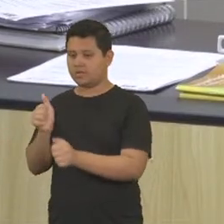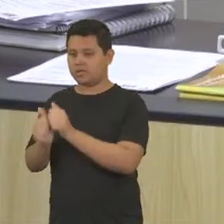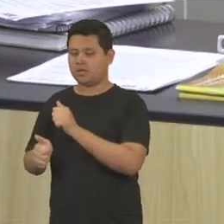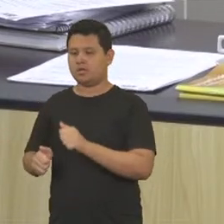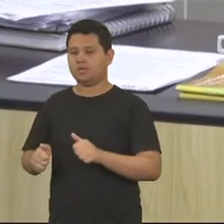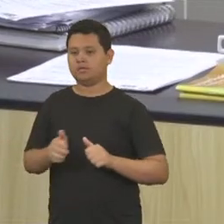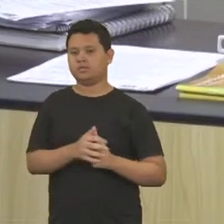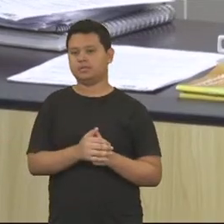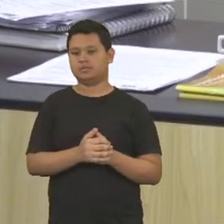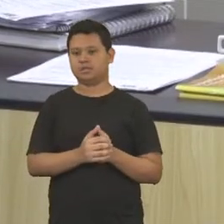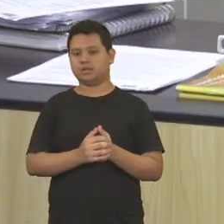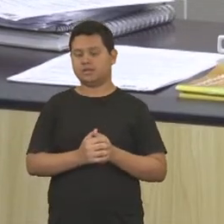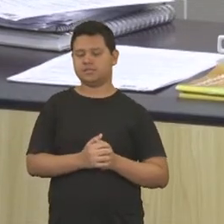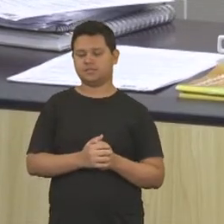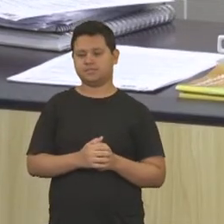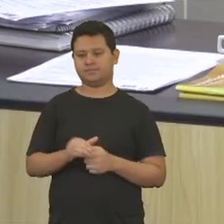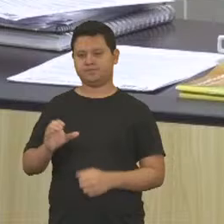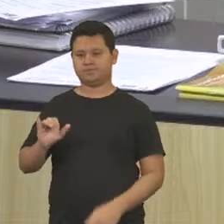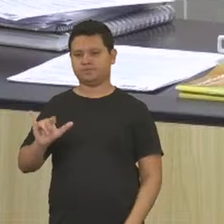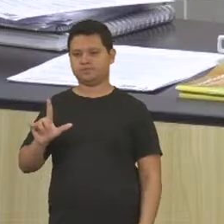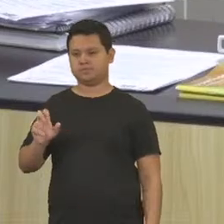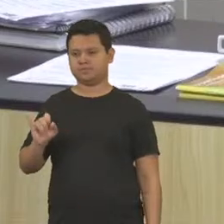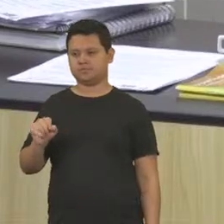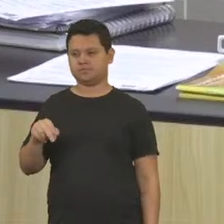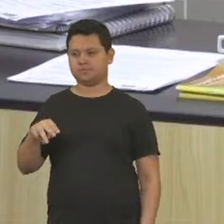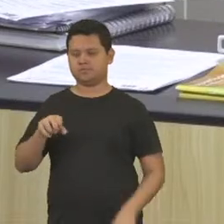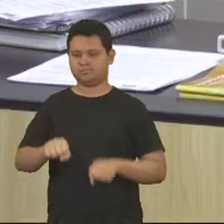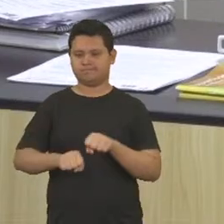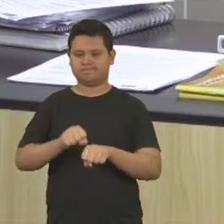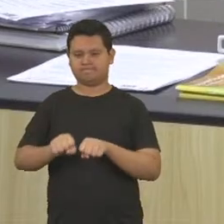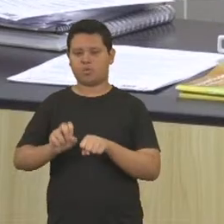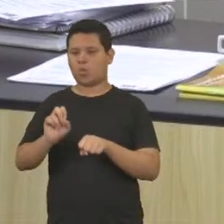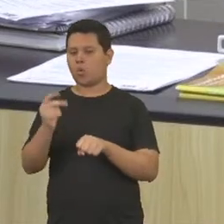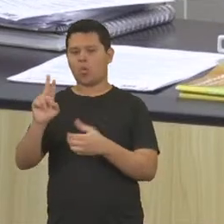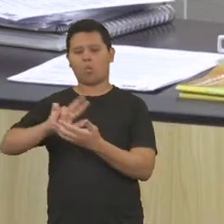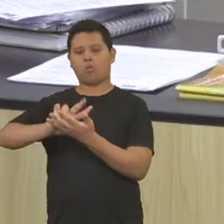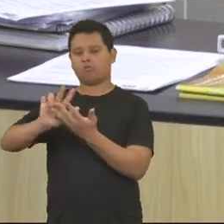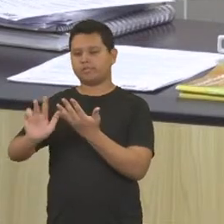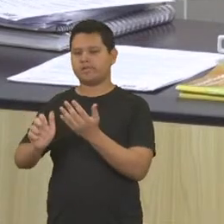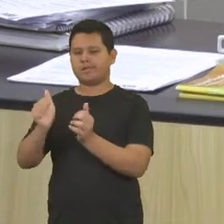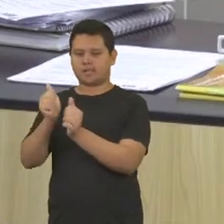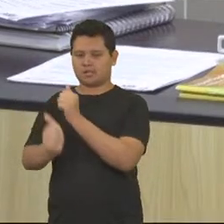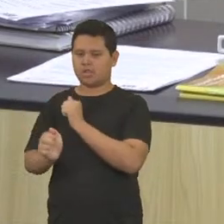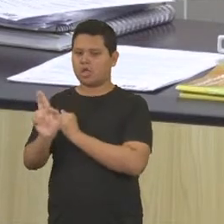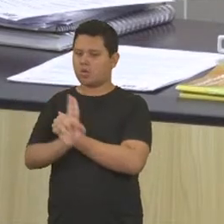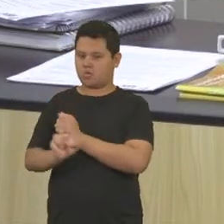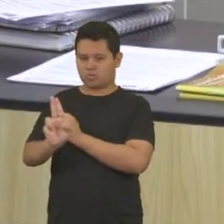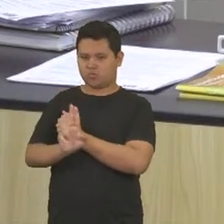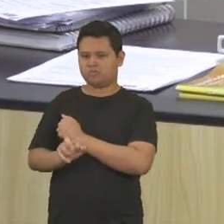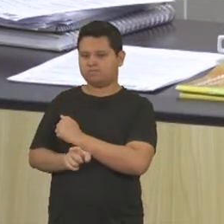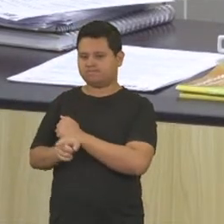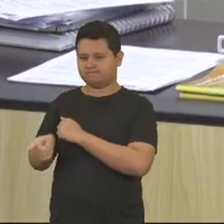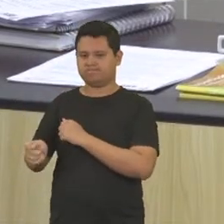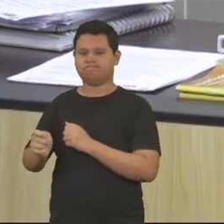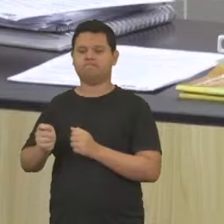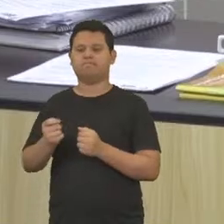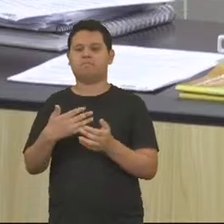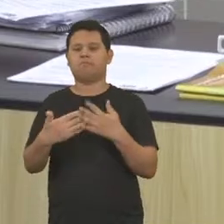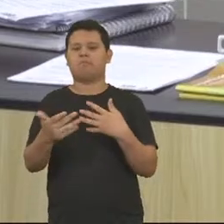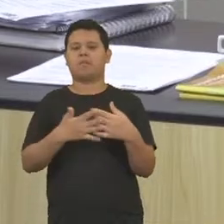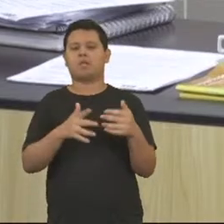ou skate. Inciso 5. Qualquer outro espaço destinado à prática de esportes ou atividades